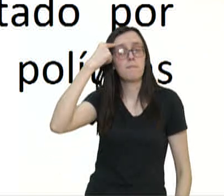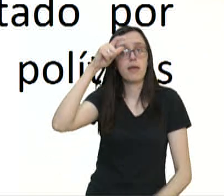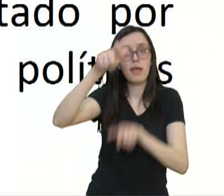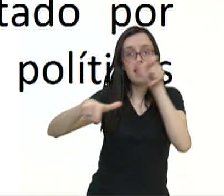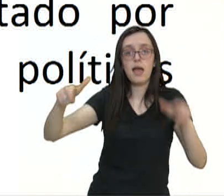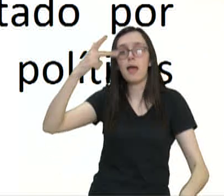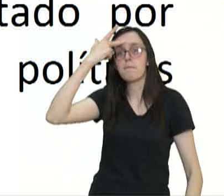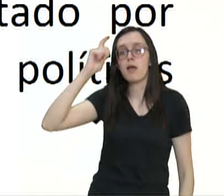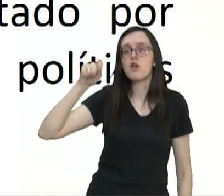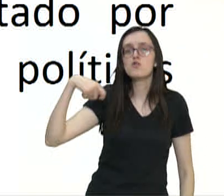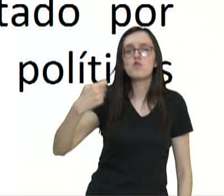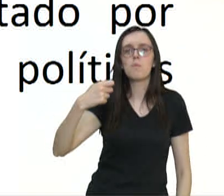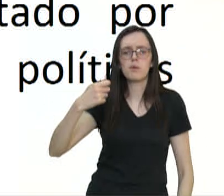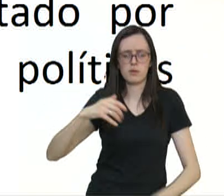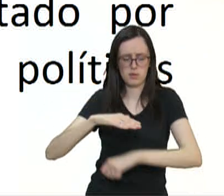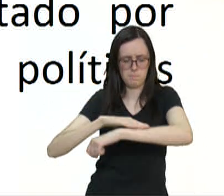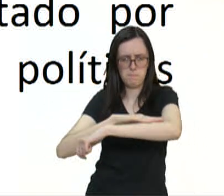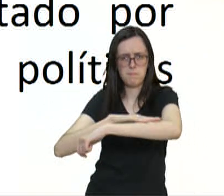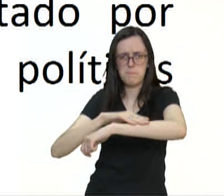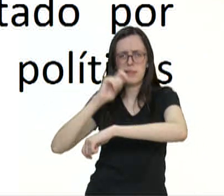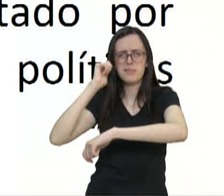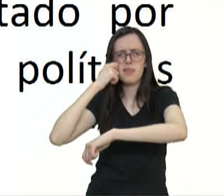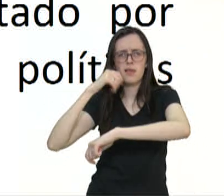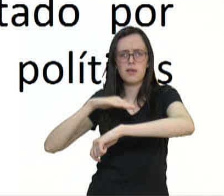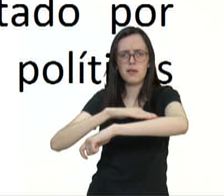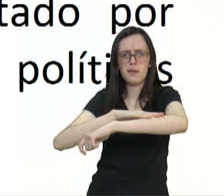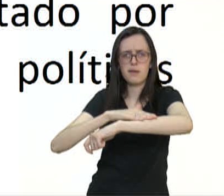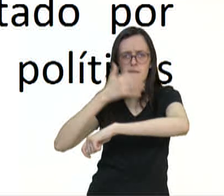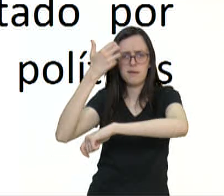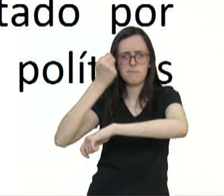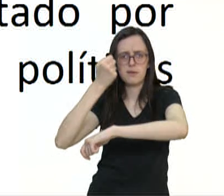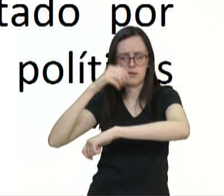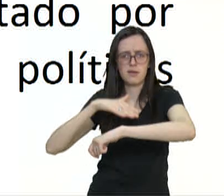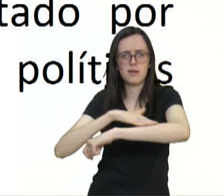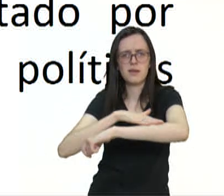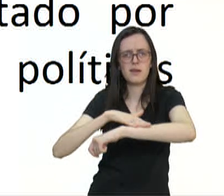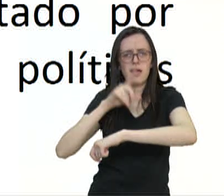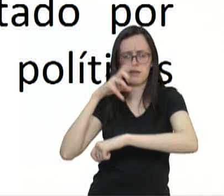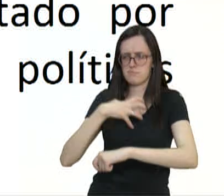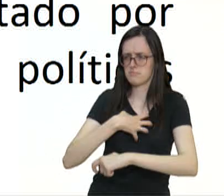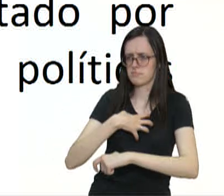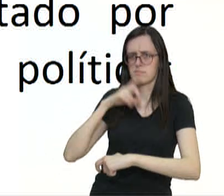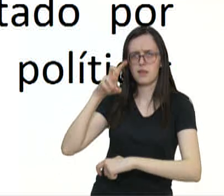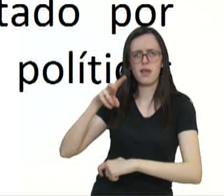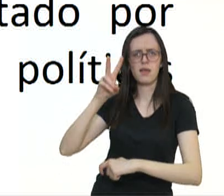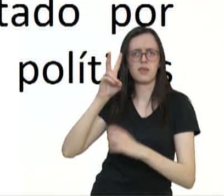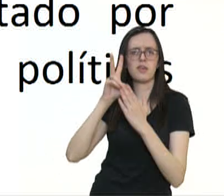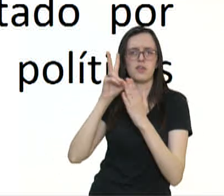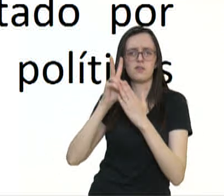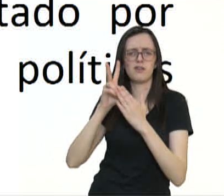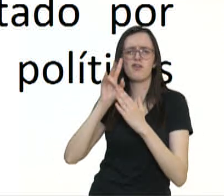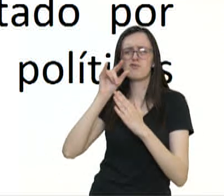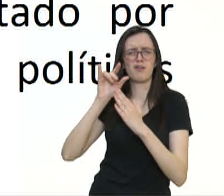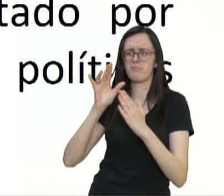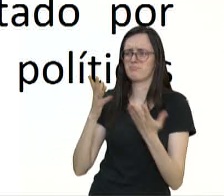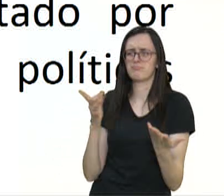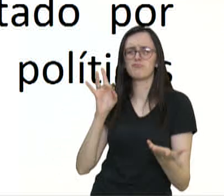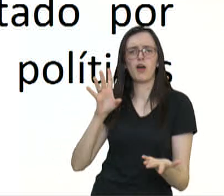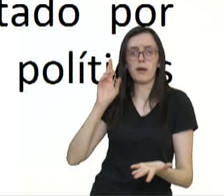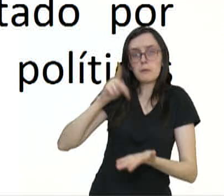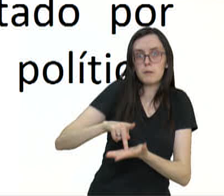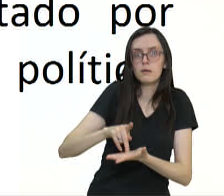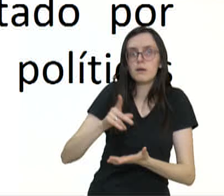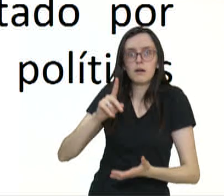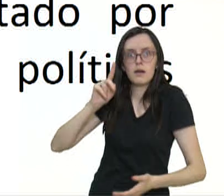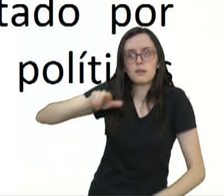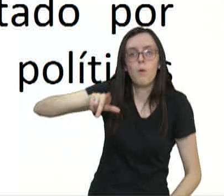pessoas têm sobre ser negro, ser branco e ser índio. Então, é tudo no campo simbólico, né? Esses estudos sugerem